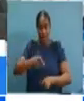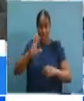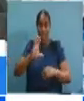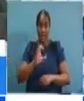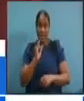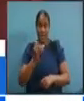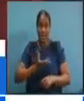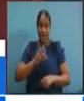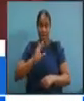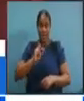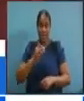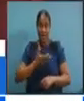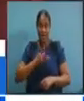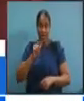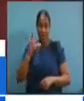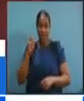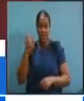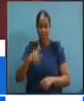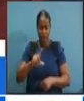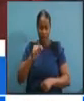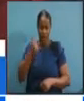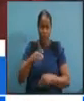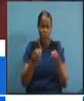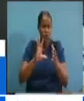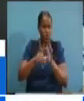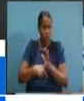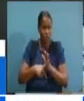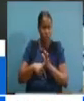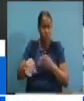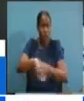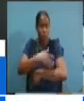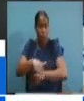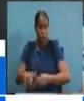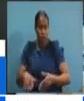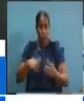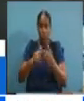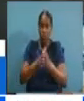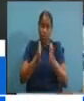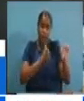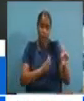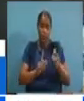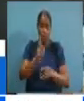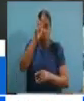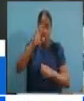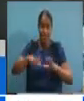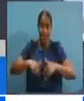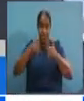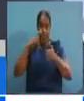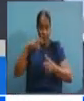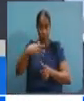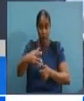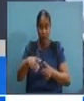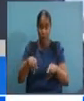haverá também muitos projectos de regulamento sobretudo na parte norte da cidade prevê se igualmente a